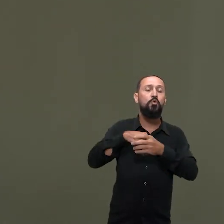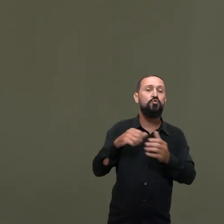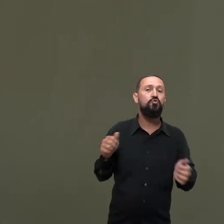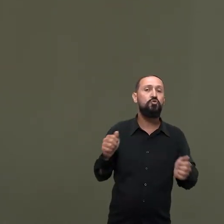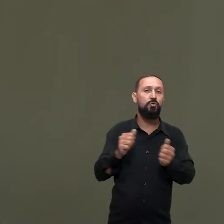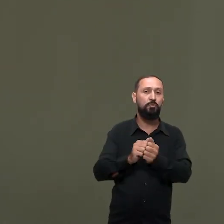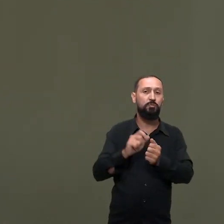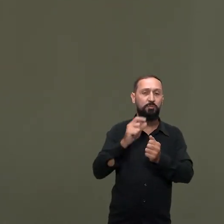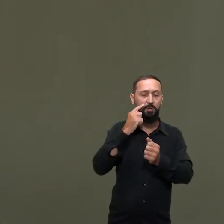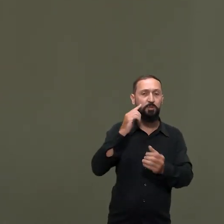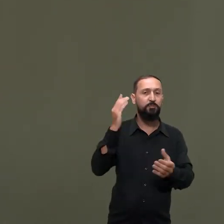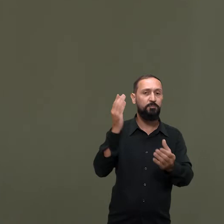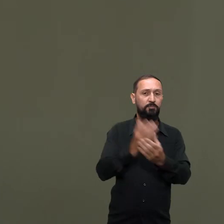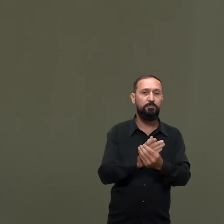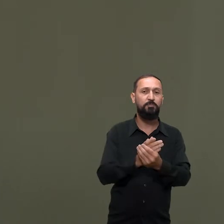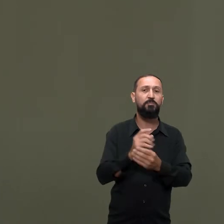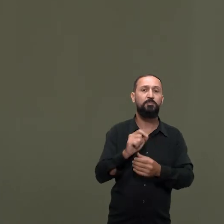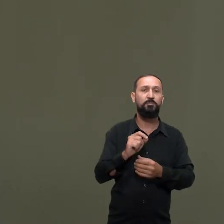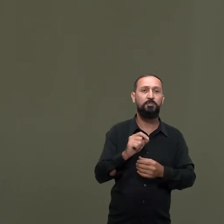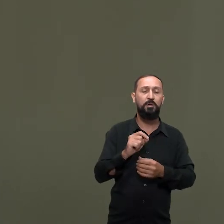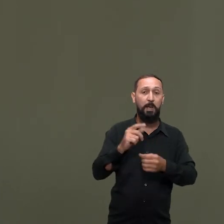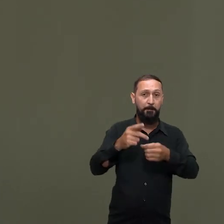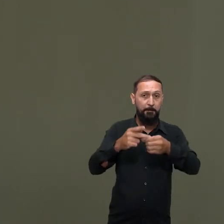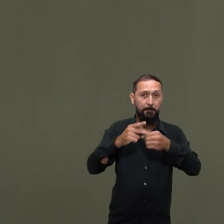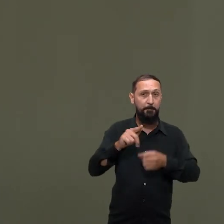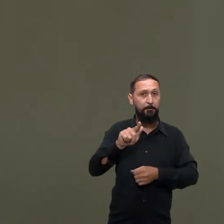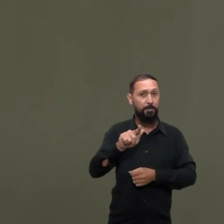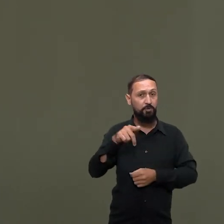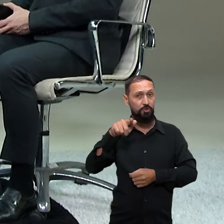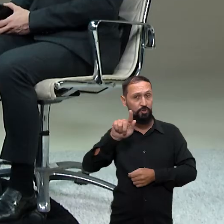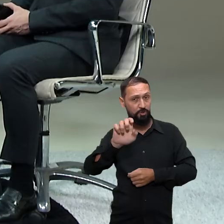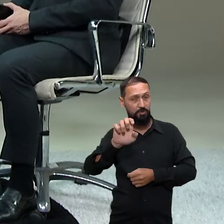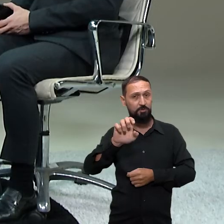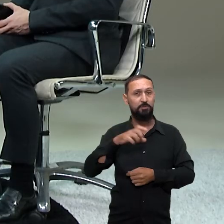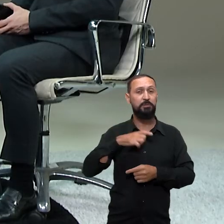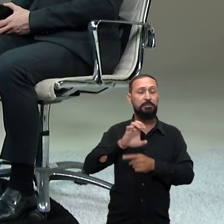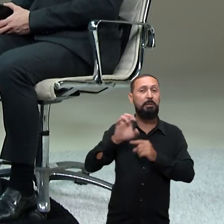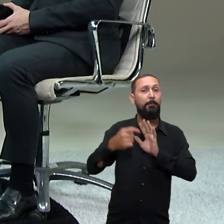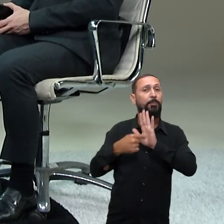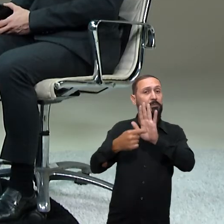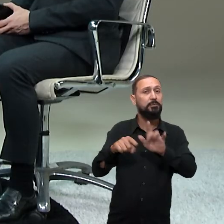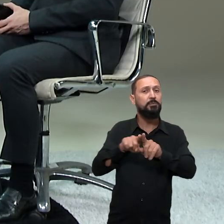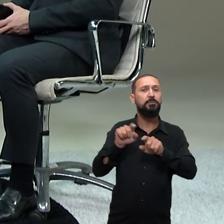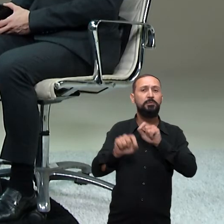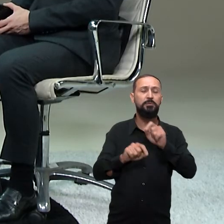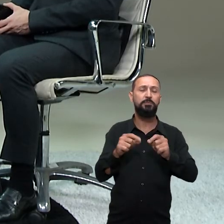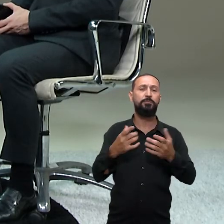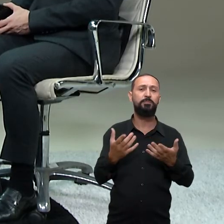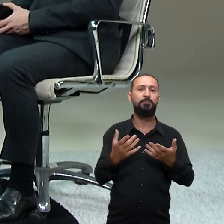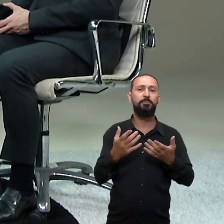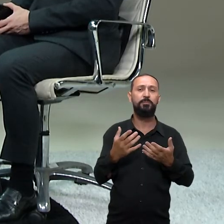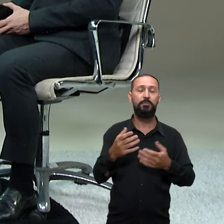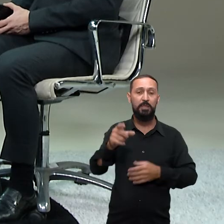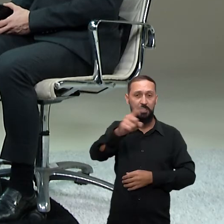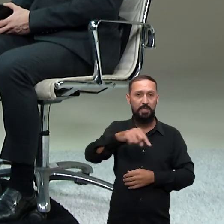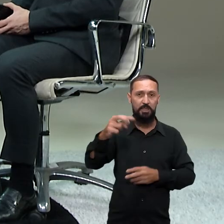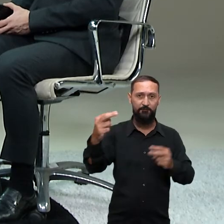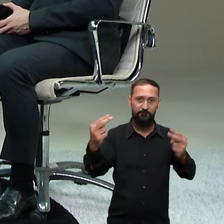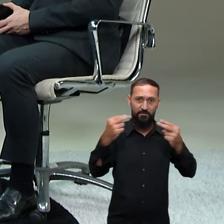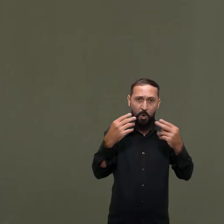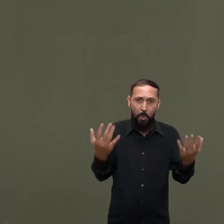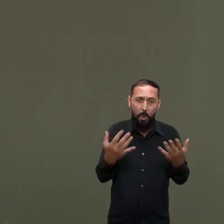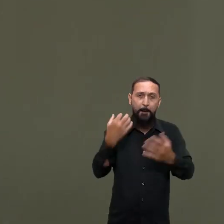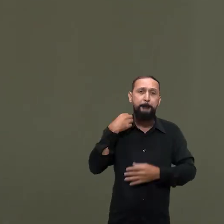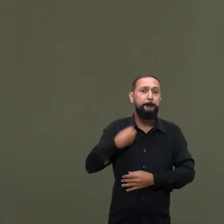envolvidos. Essa é uma ação que mobilizou a Procuradoria-Geral do Estado. Eu gostaria de registrar também, para aqueles que nos